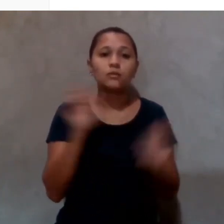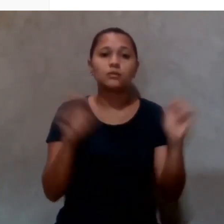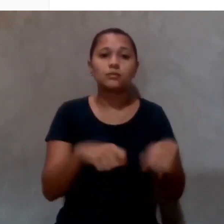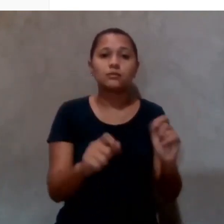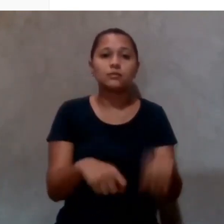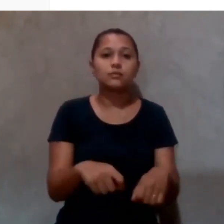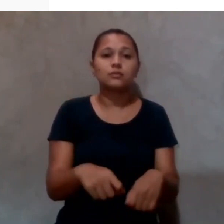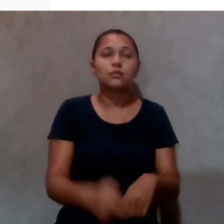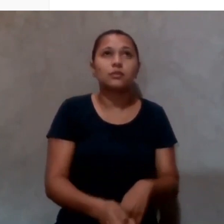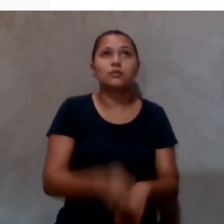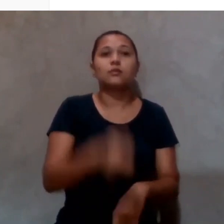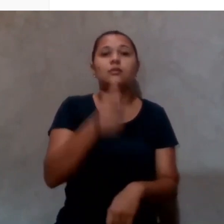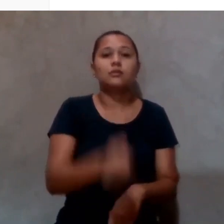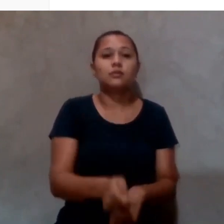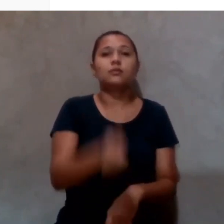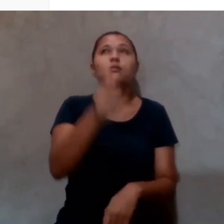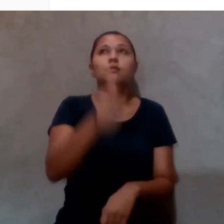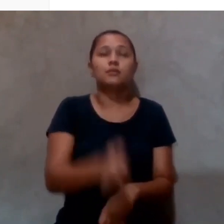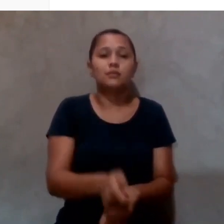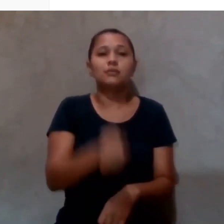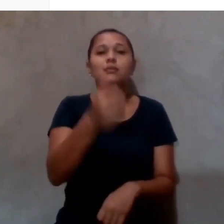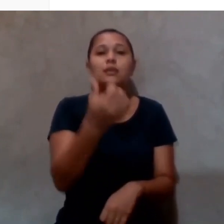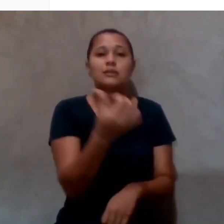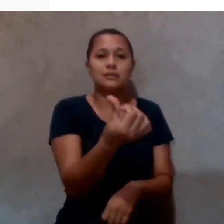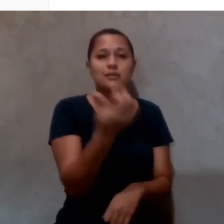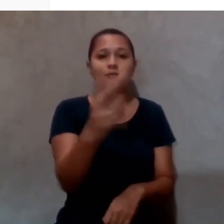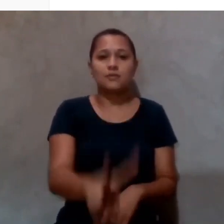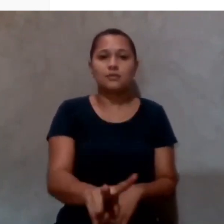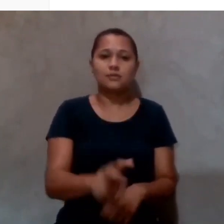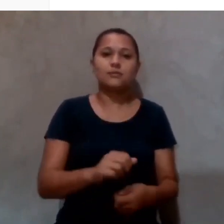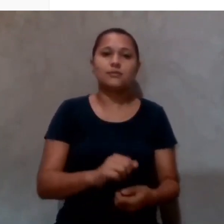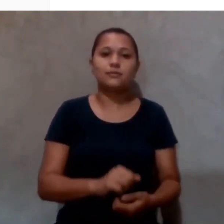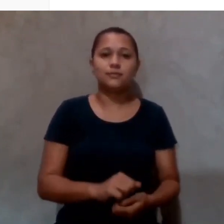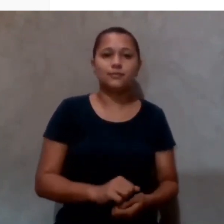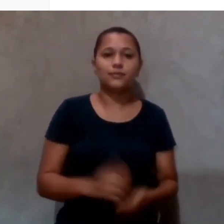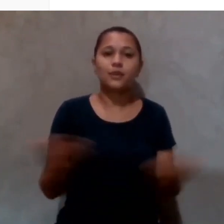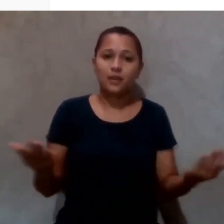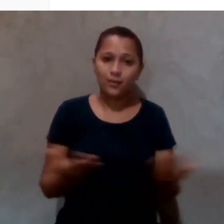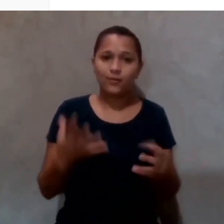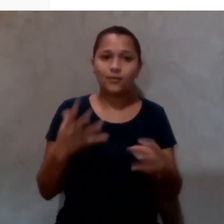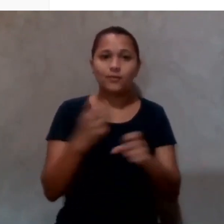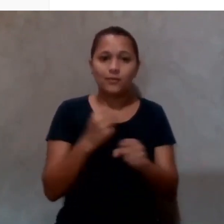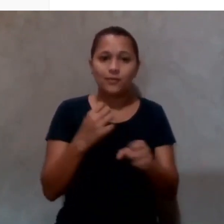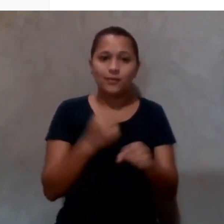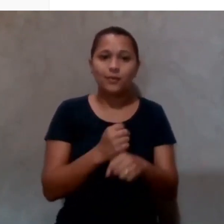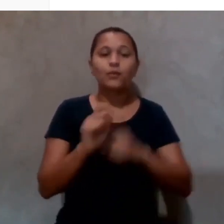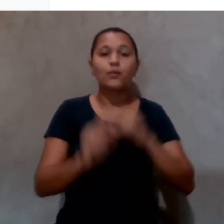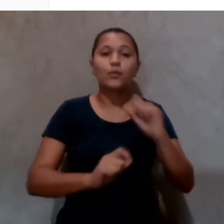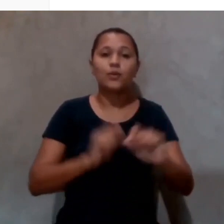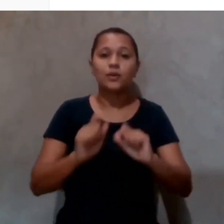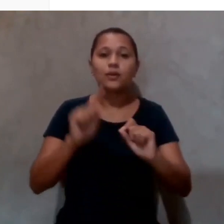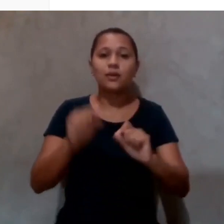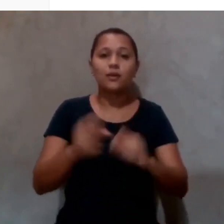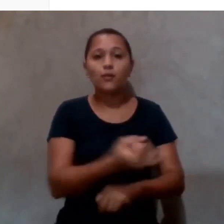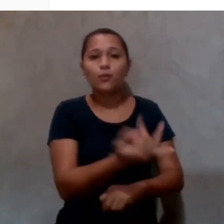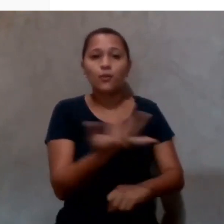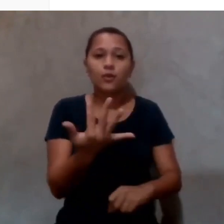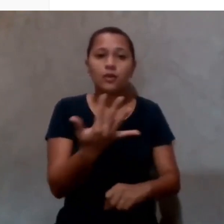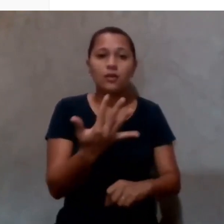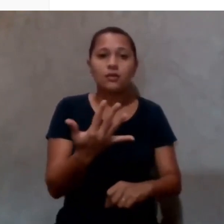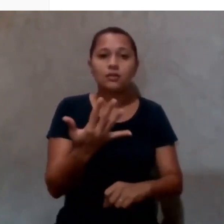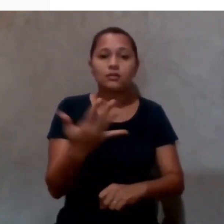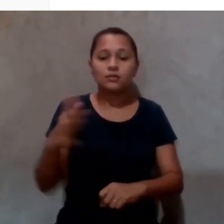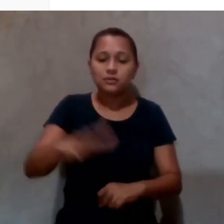elementos do nosso evento. Então, para isso, nós vamos relembrar um pouco da teoria das permutações